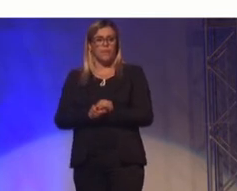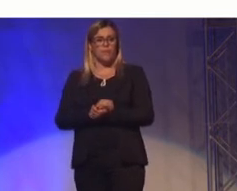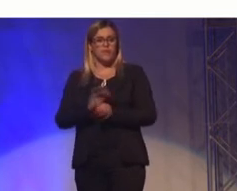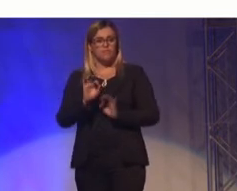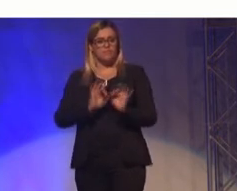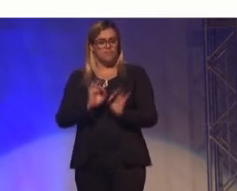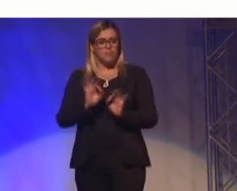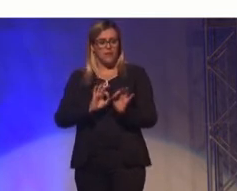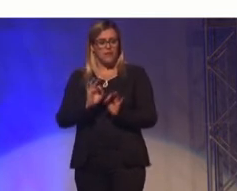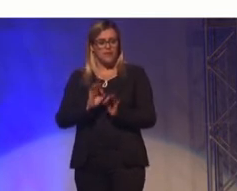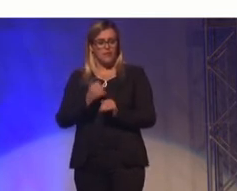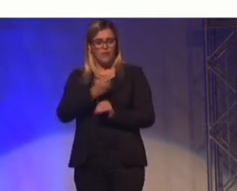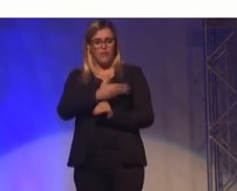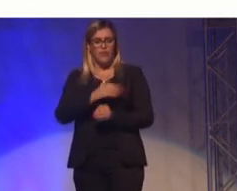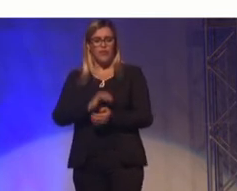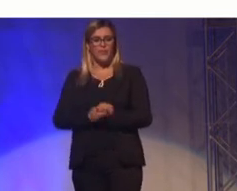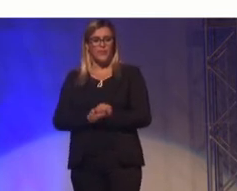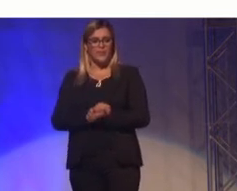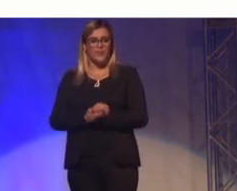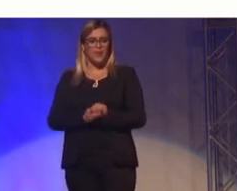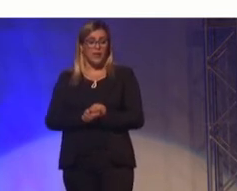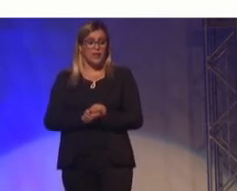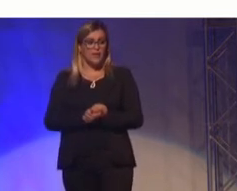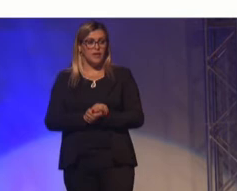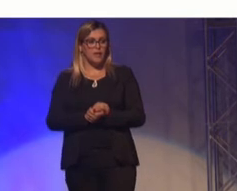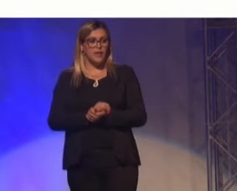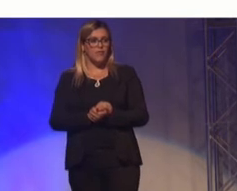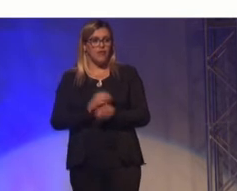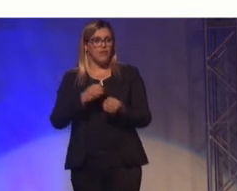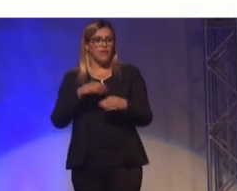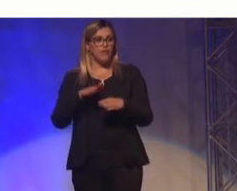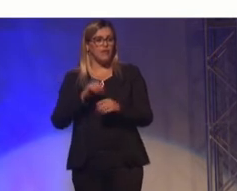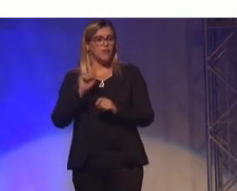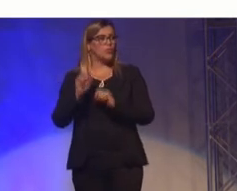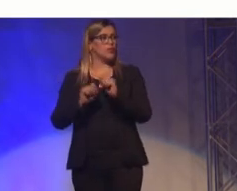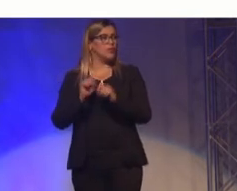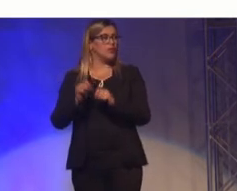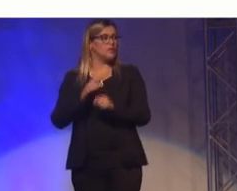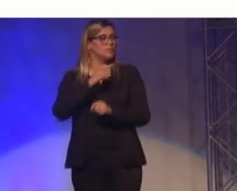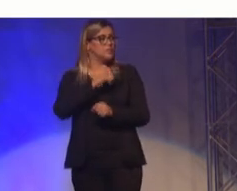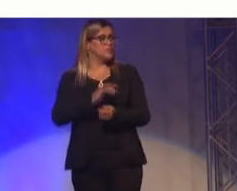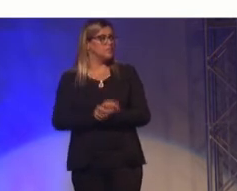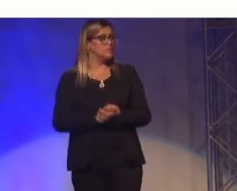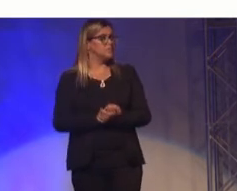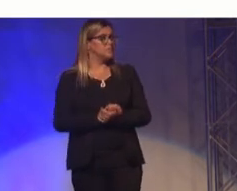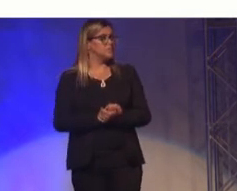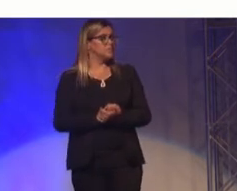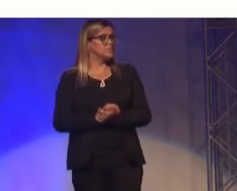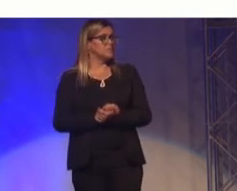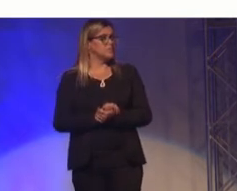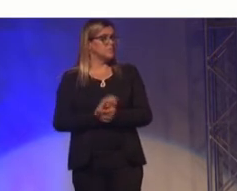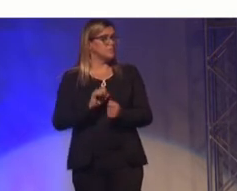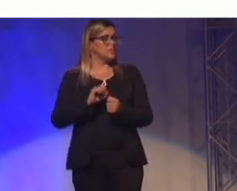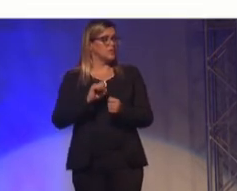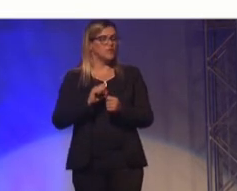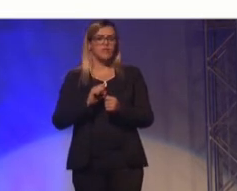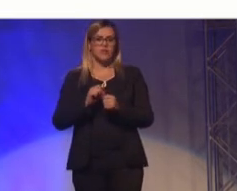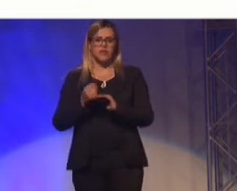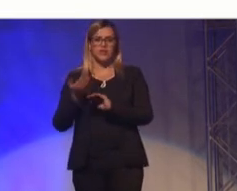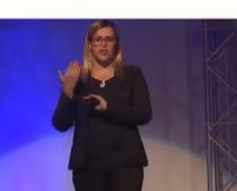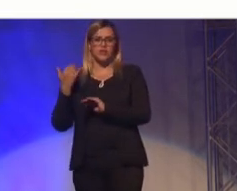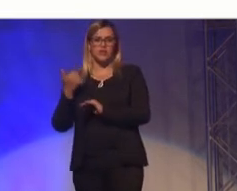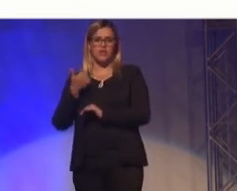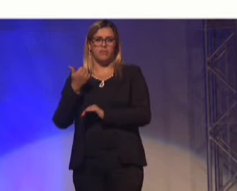essa figura aí, né? Que eu falei, não, eu tenho que levar isso lá para o evento, né? É um banho, né? Que se fazia aí no início